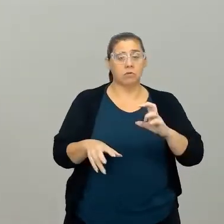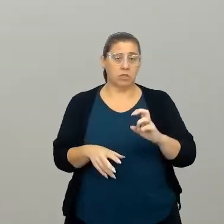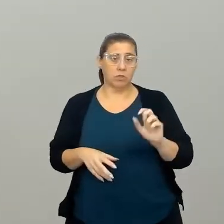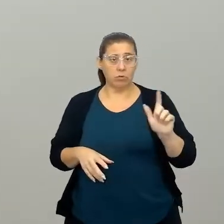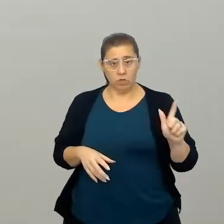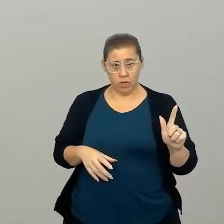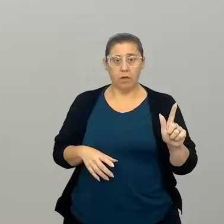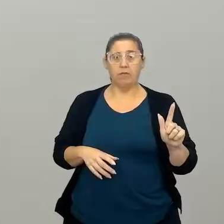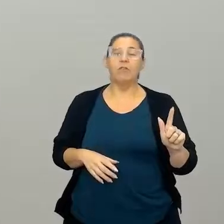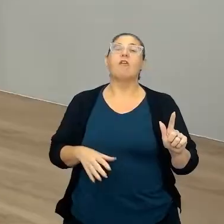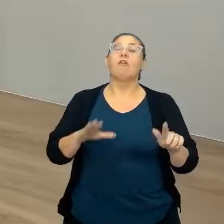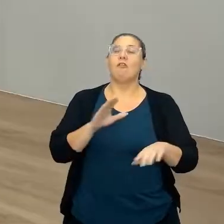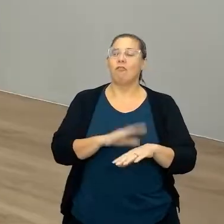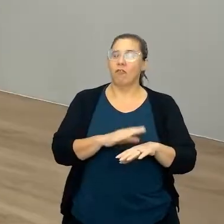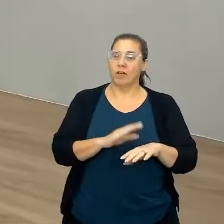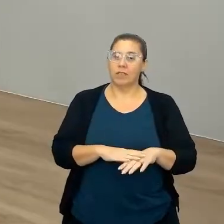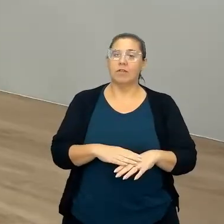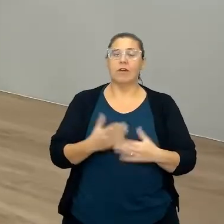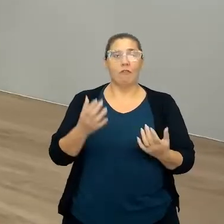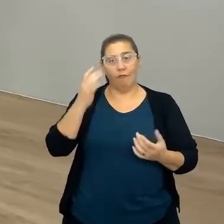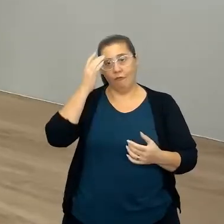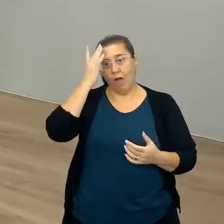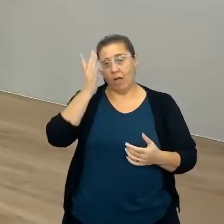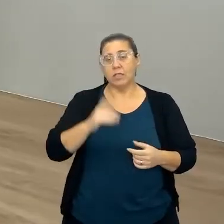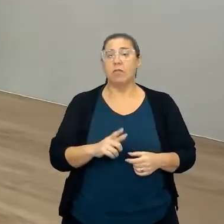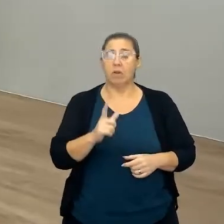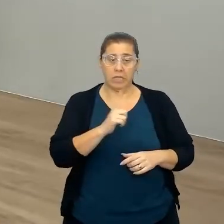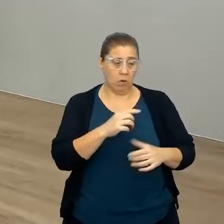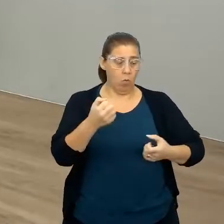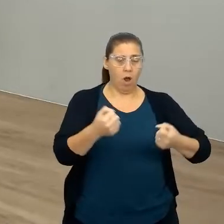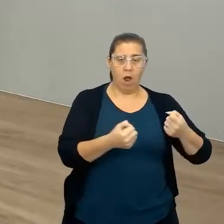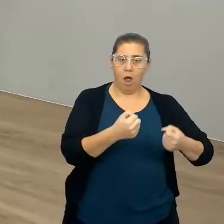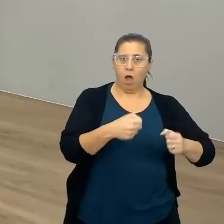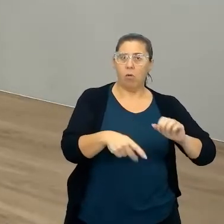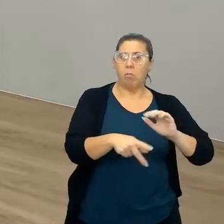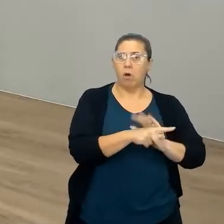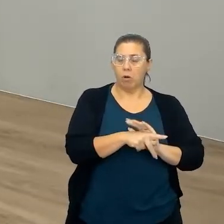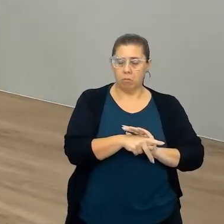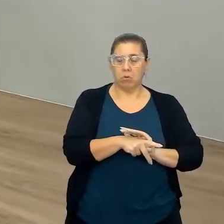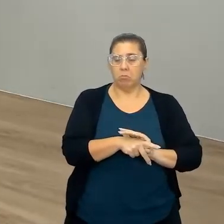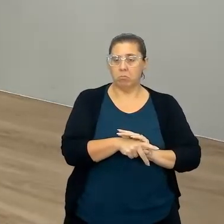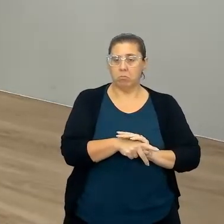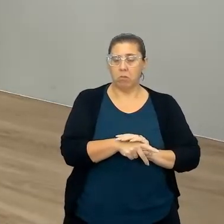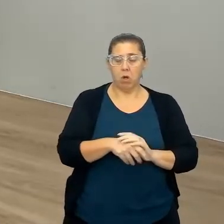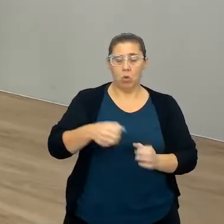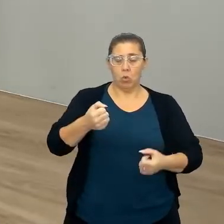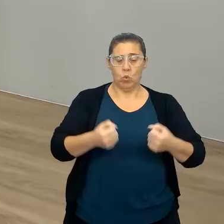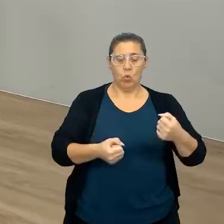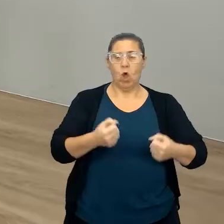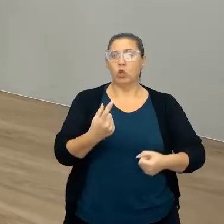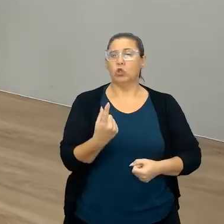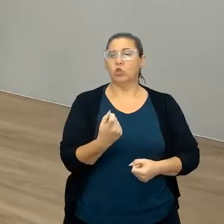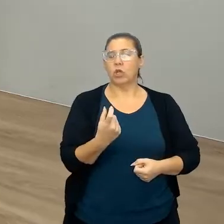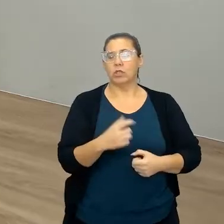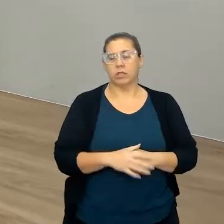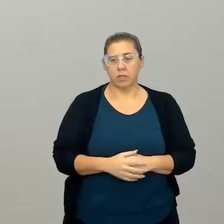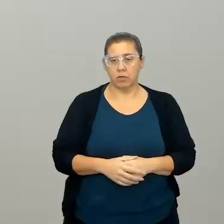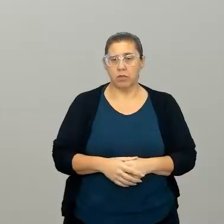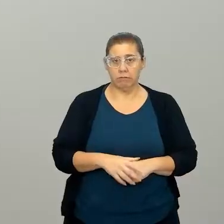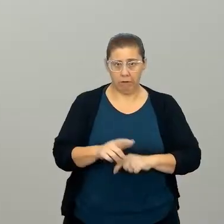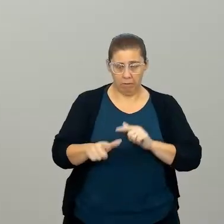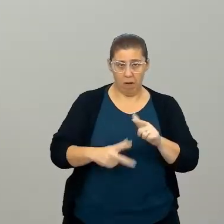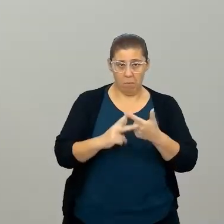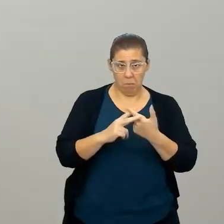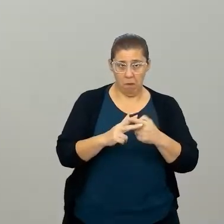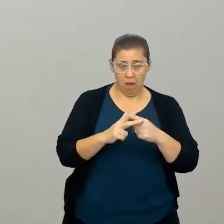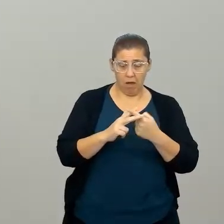popularizar isso. Vai. Então você vai ter o carro autômato, você vai ter esses trabalhos mecânicos com deslocamento, muitas